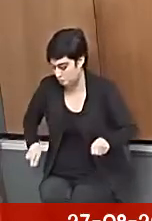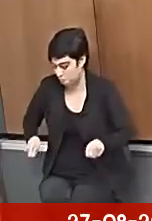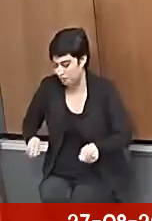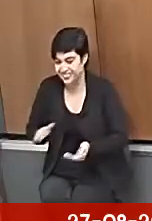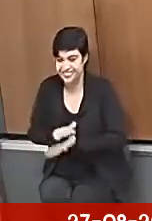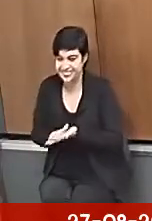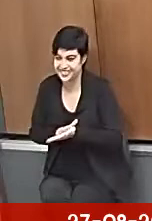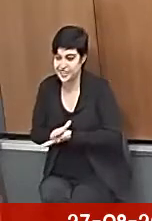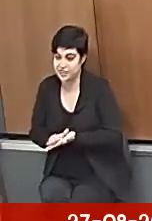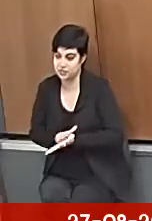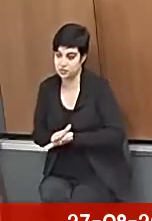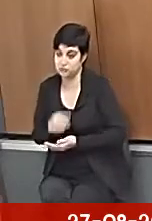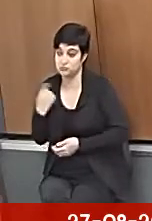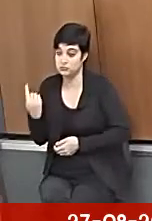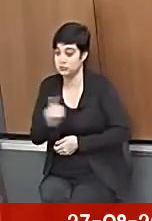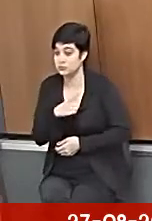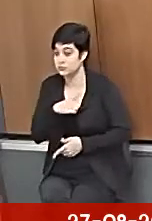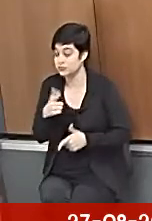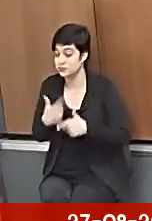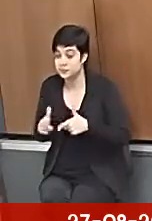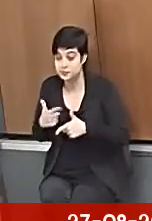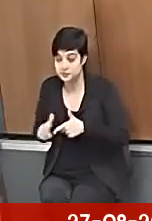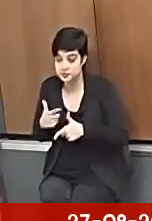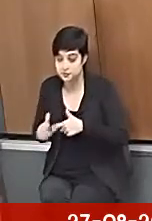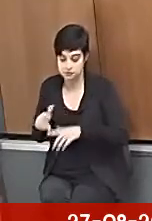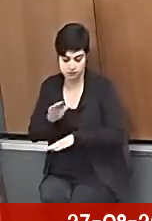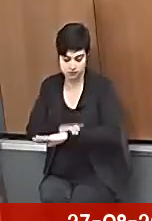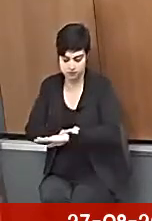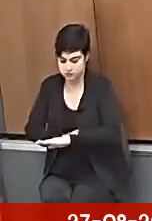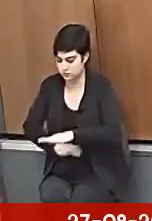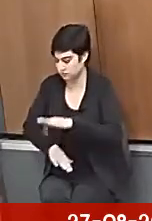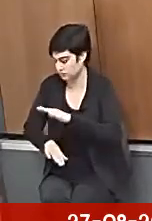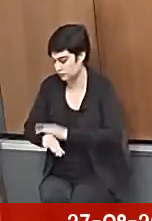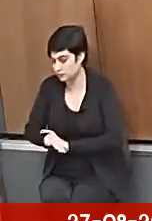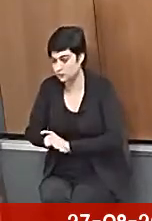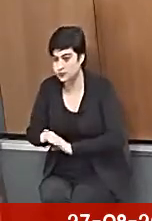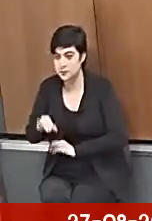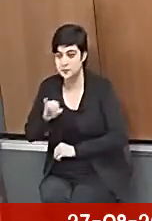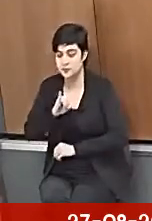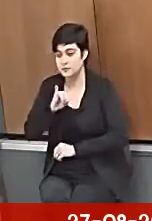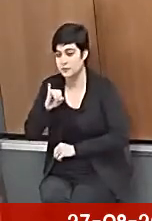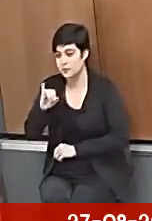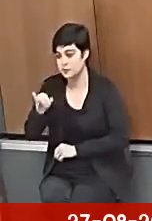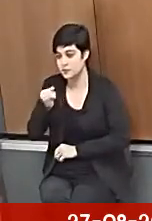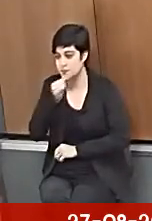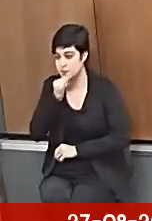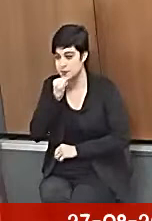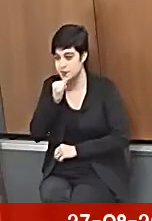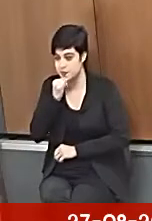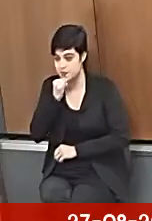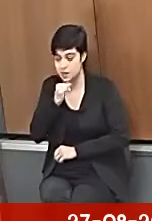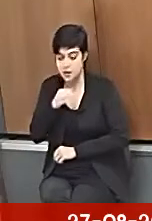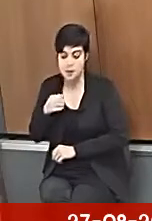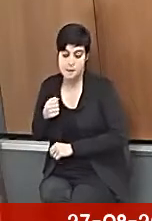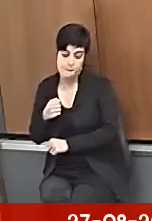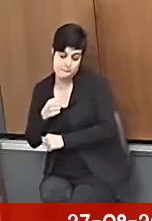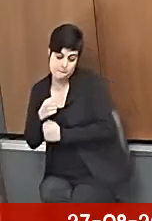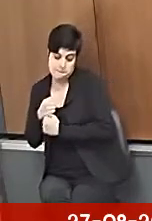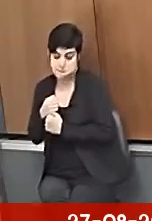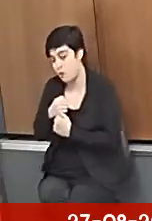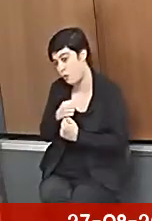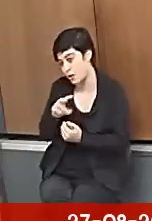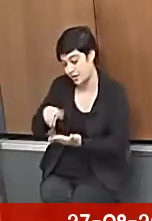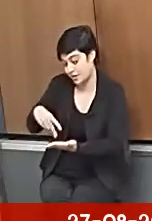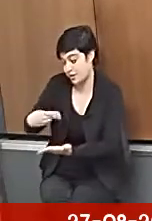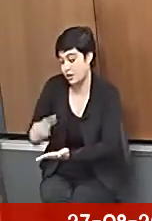imagina bem pra gente que tem uma novidade para quem tem mobilidade no braço se ele toma em tronco e ele cai ele pode